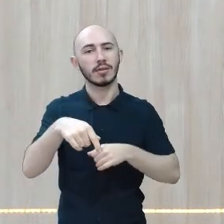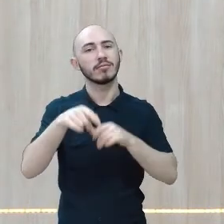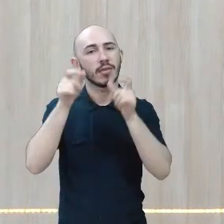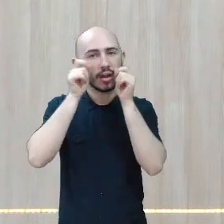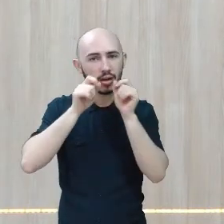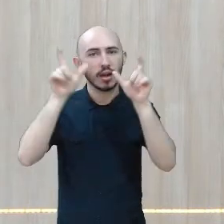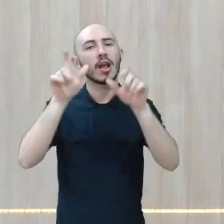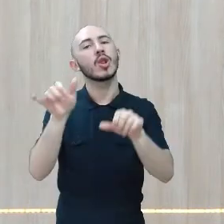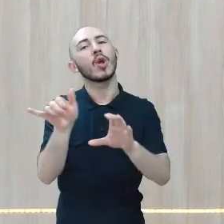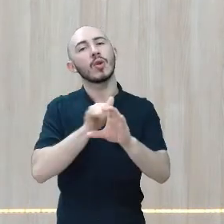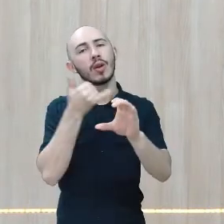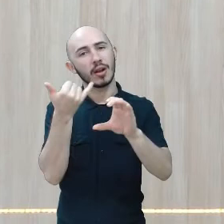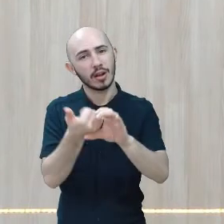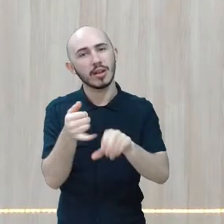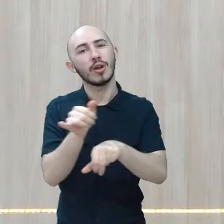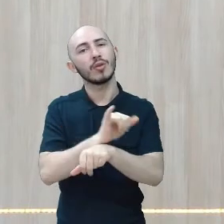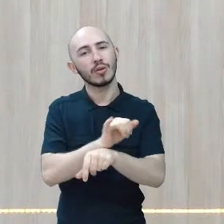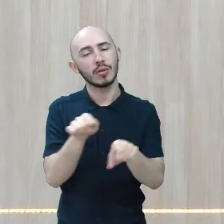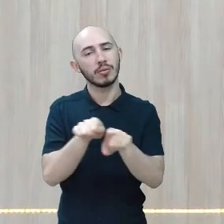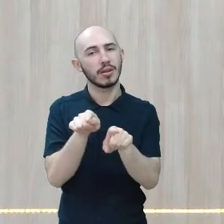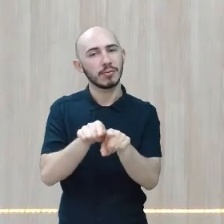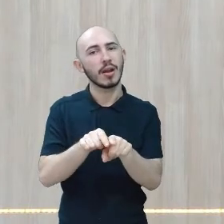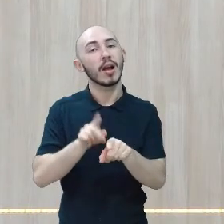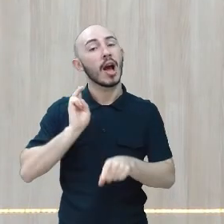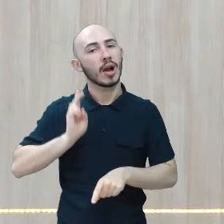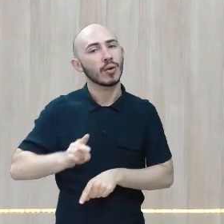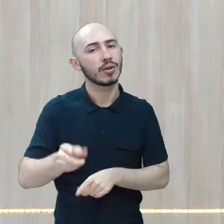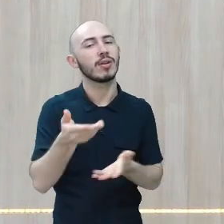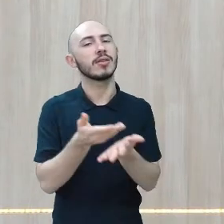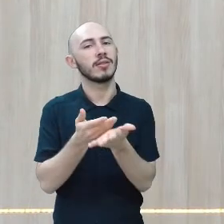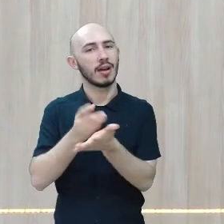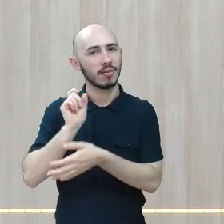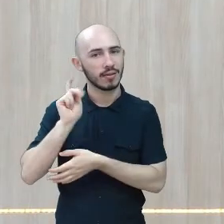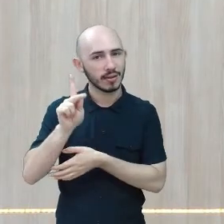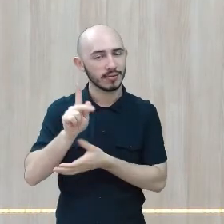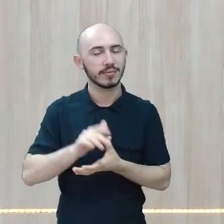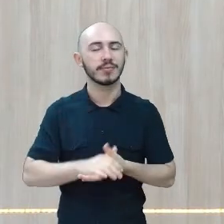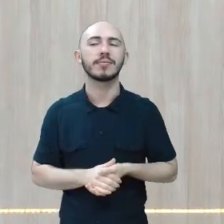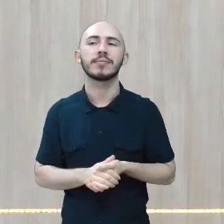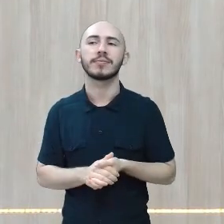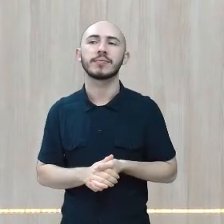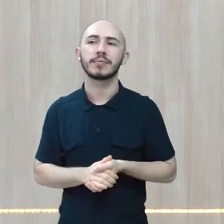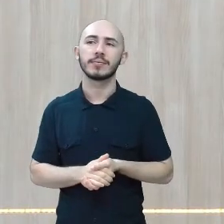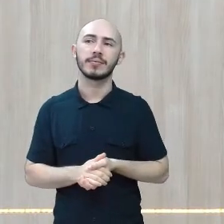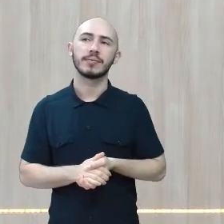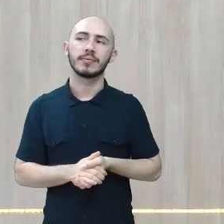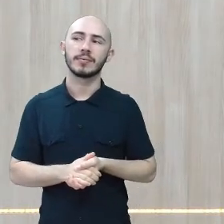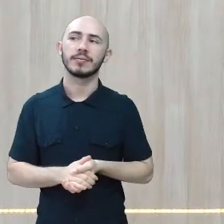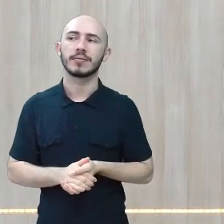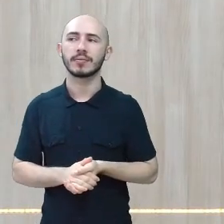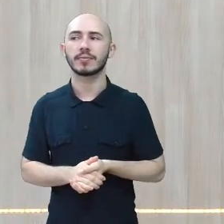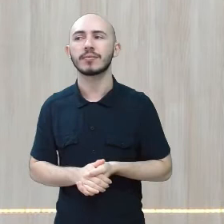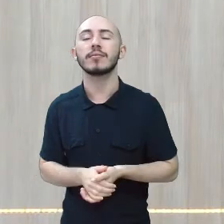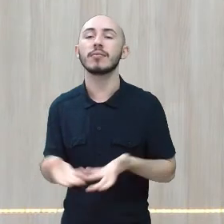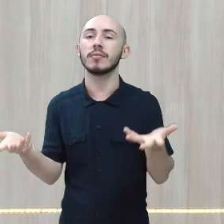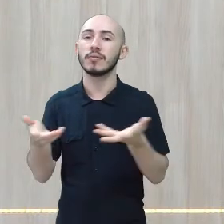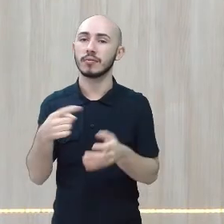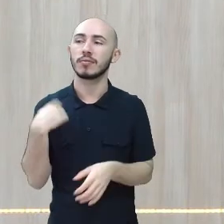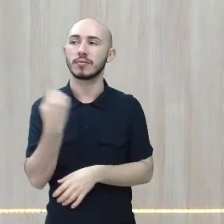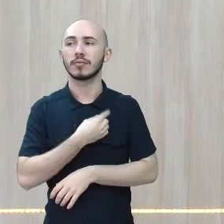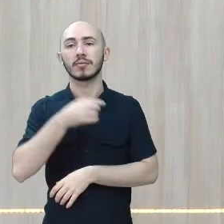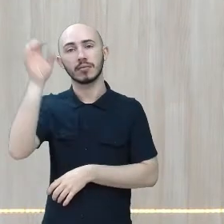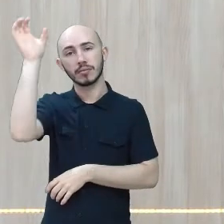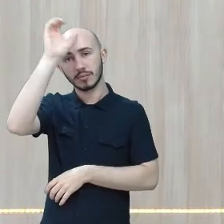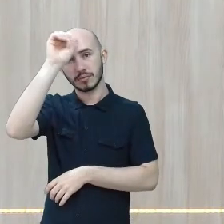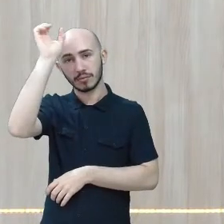nosso canal para não perder a continuação desta aula, tá bom? Então, hoje aprendemos